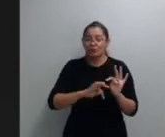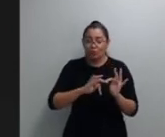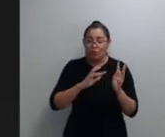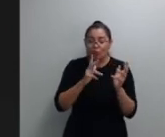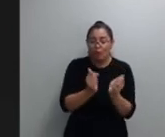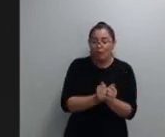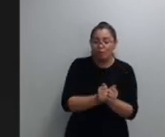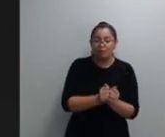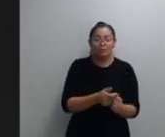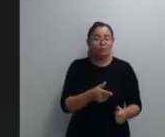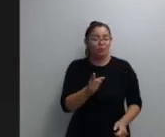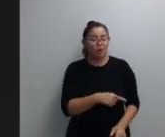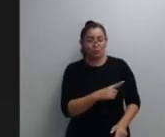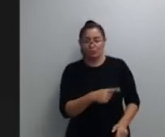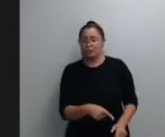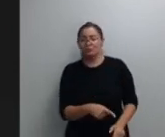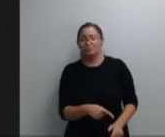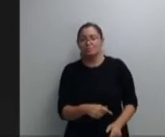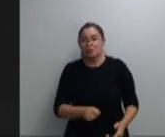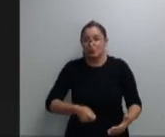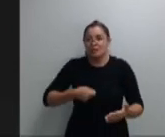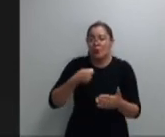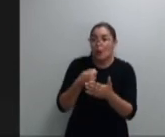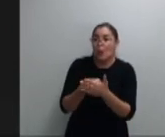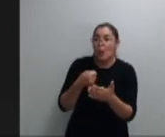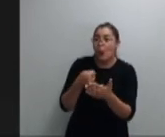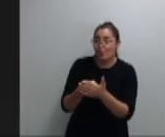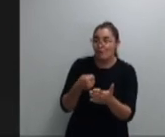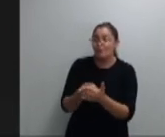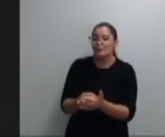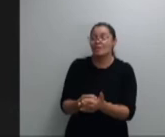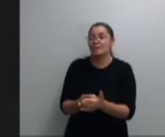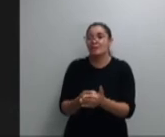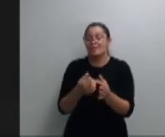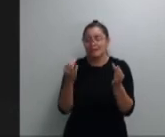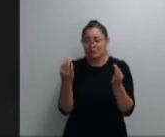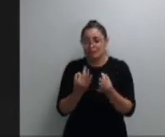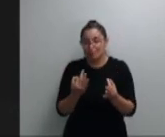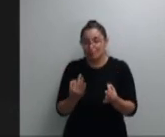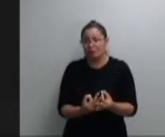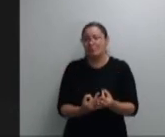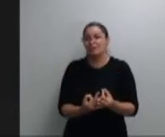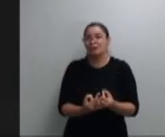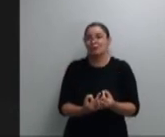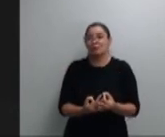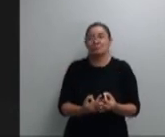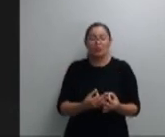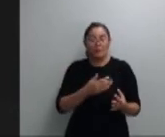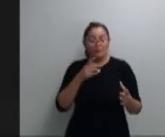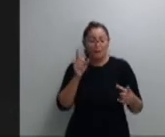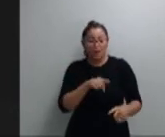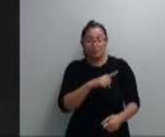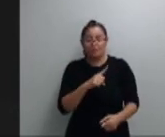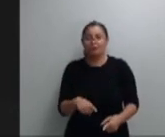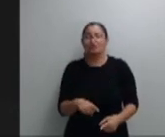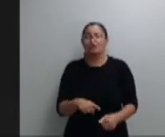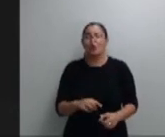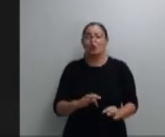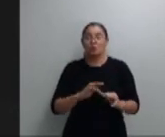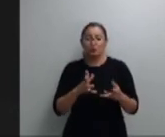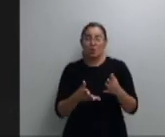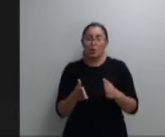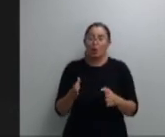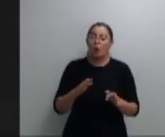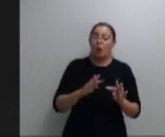aprovação determinará as providências cabíveis no sentido de que sejam desconstituídos total ou parcialmente